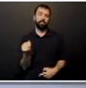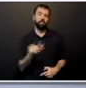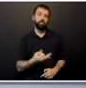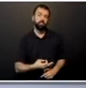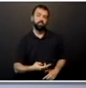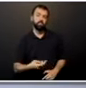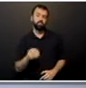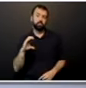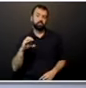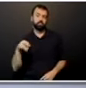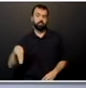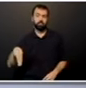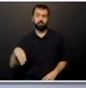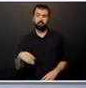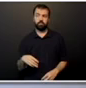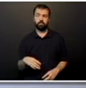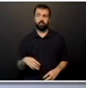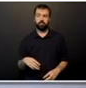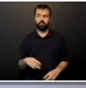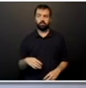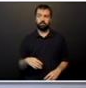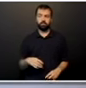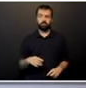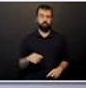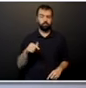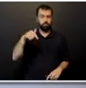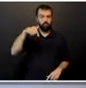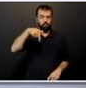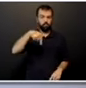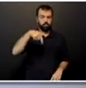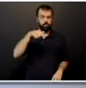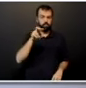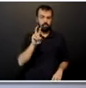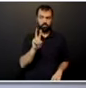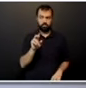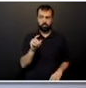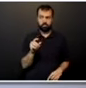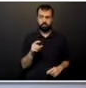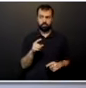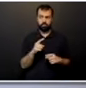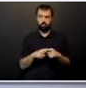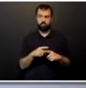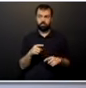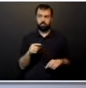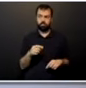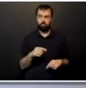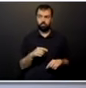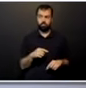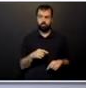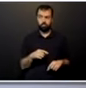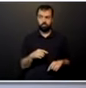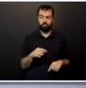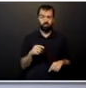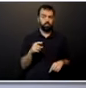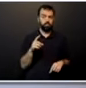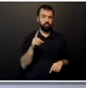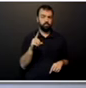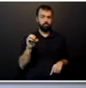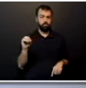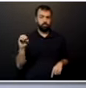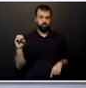72 por mil que daria 72000 cada um metro tem 100 centímetros